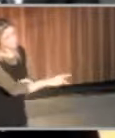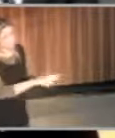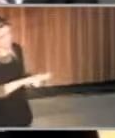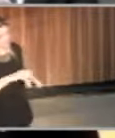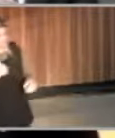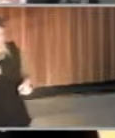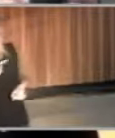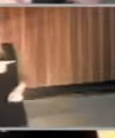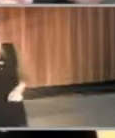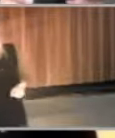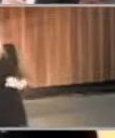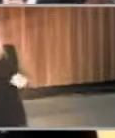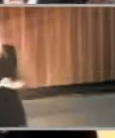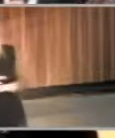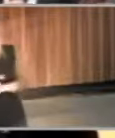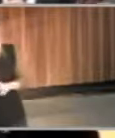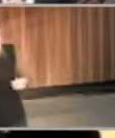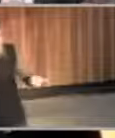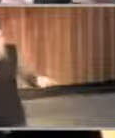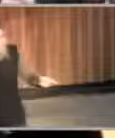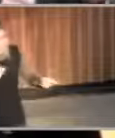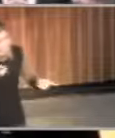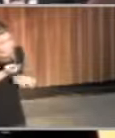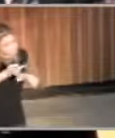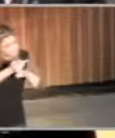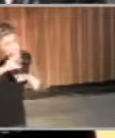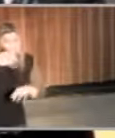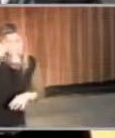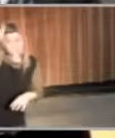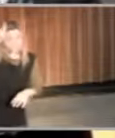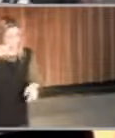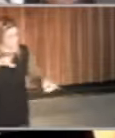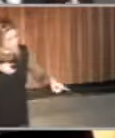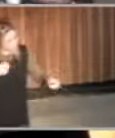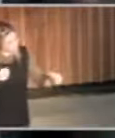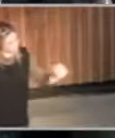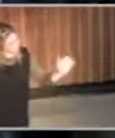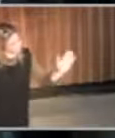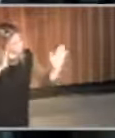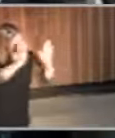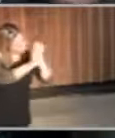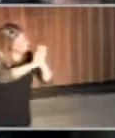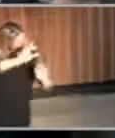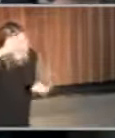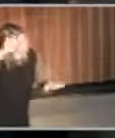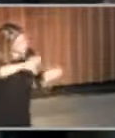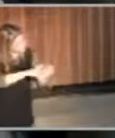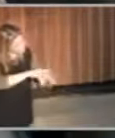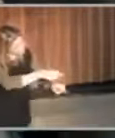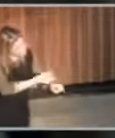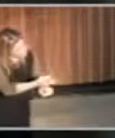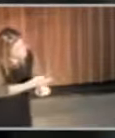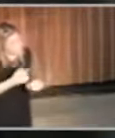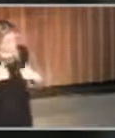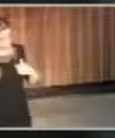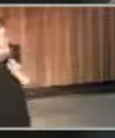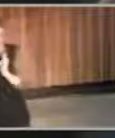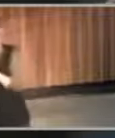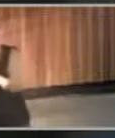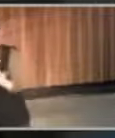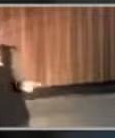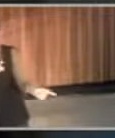se você buscar o segredo é busca busca que você vai encontrar e eu vou orar a Deus para que